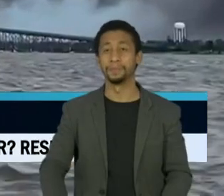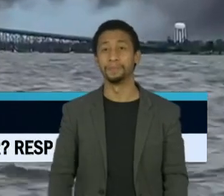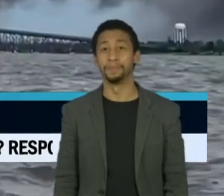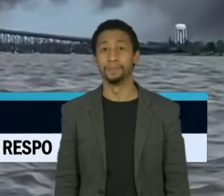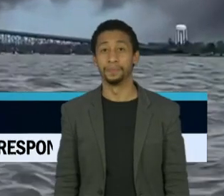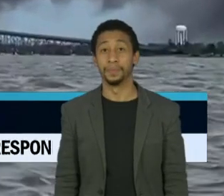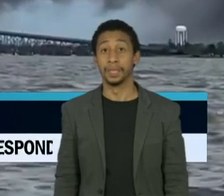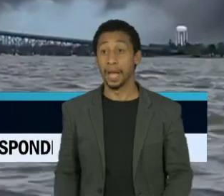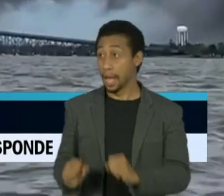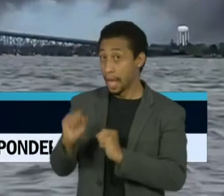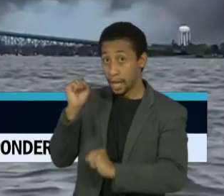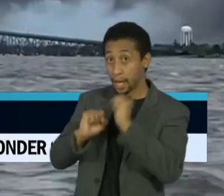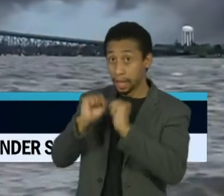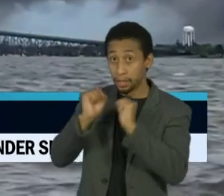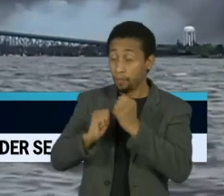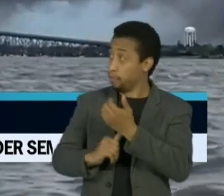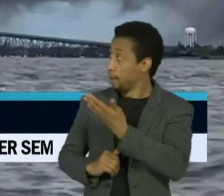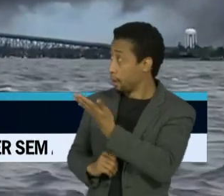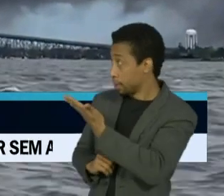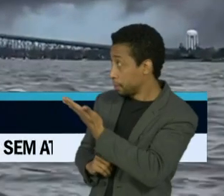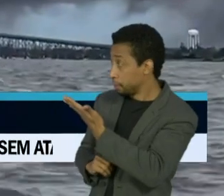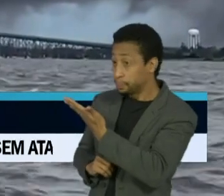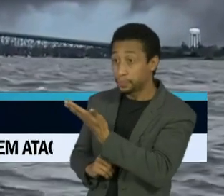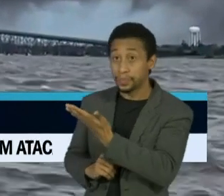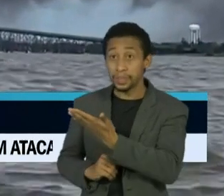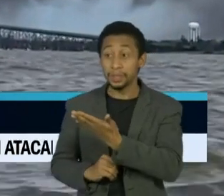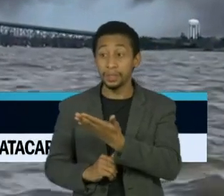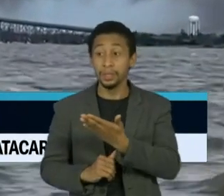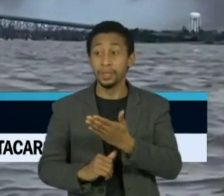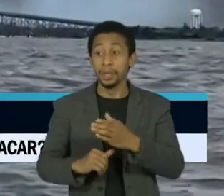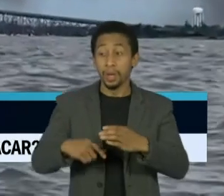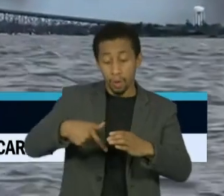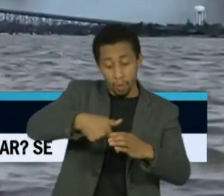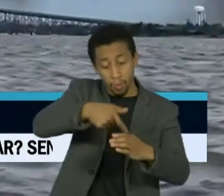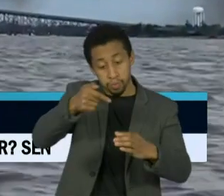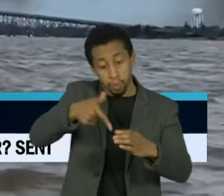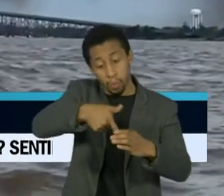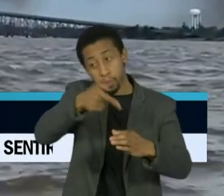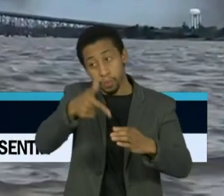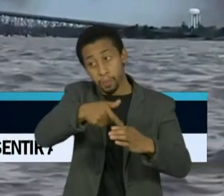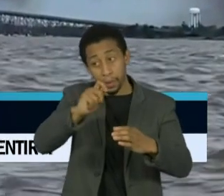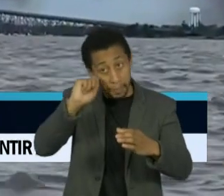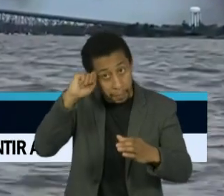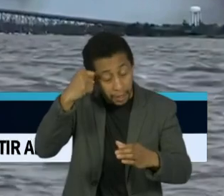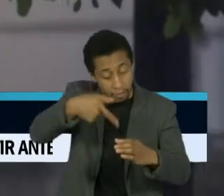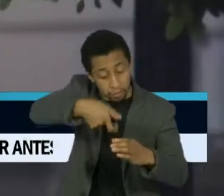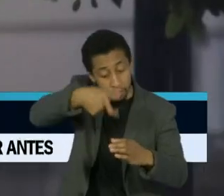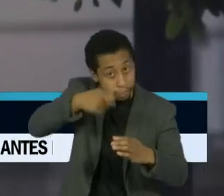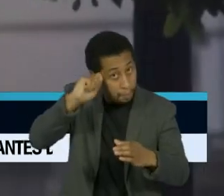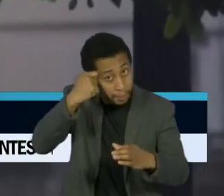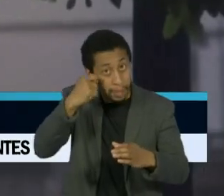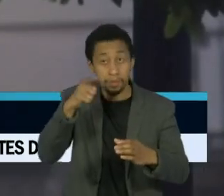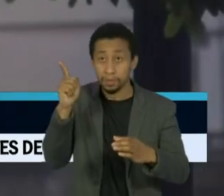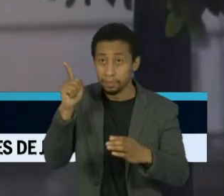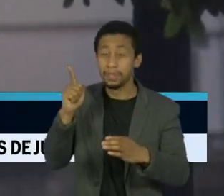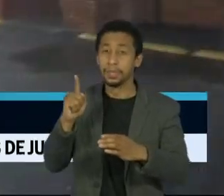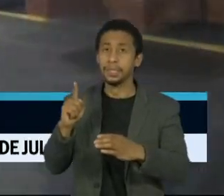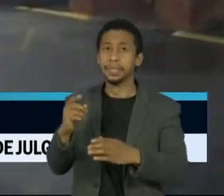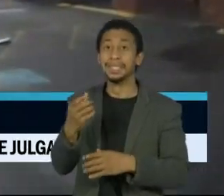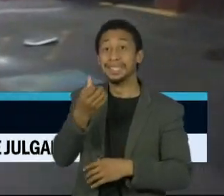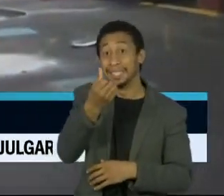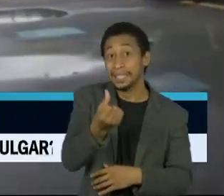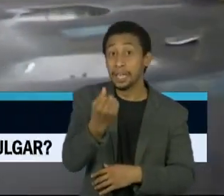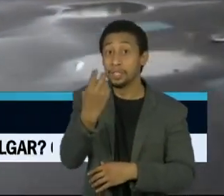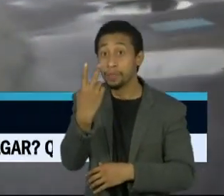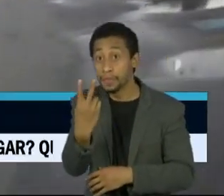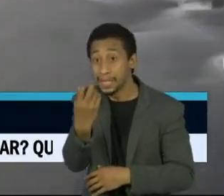Esta fábrica, que fica em uma região onde há atividades petroquímicas, pegou fogo. 620 mil pessoas receberam